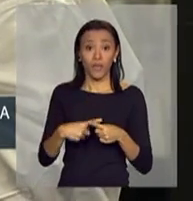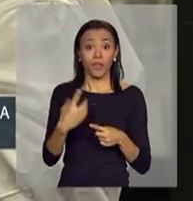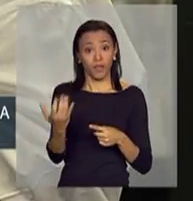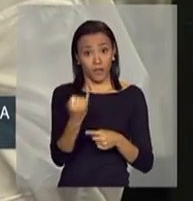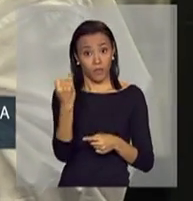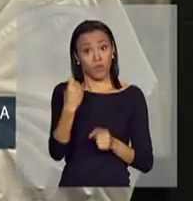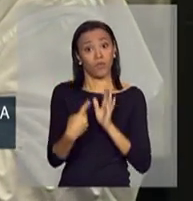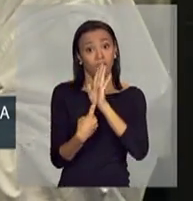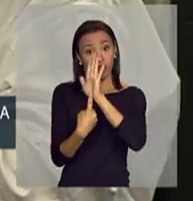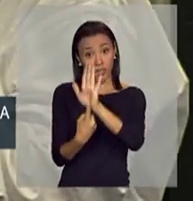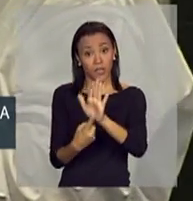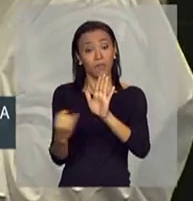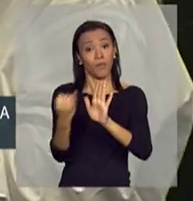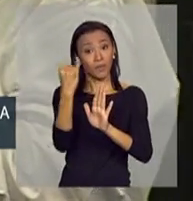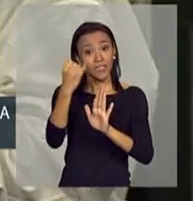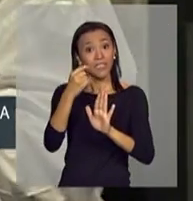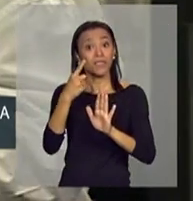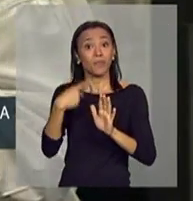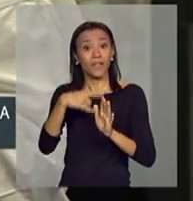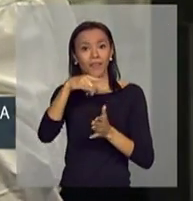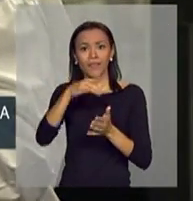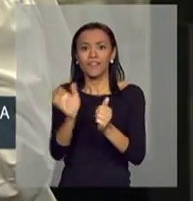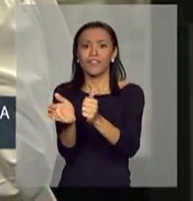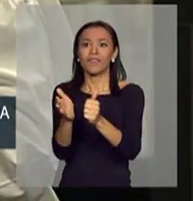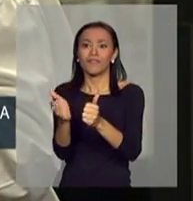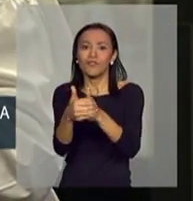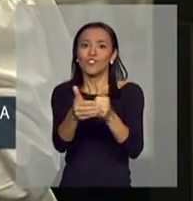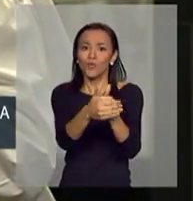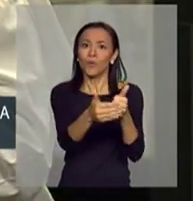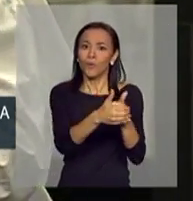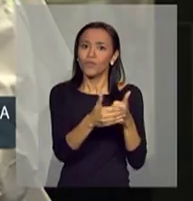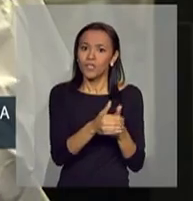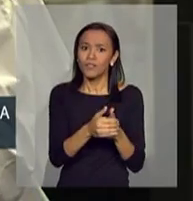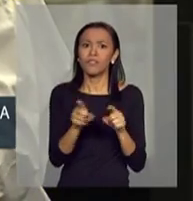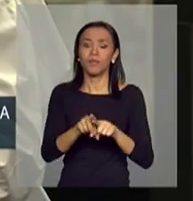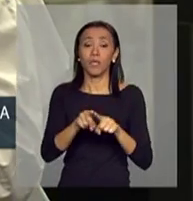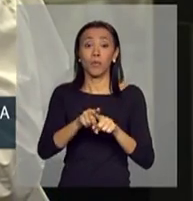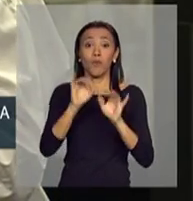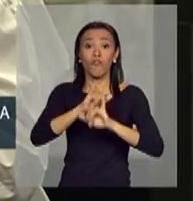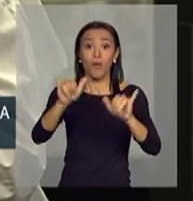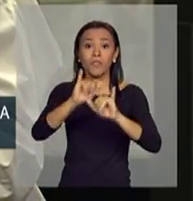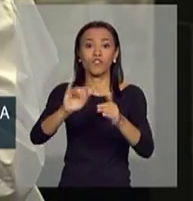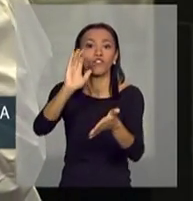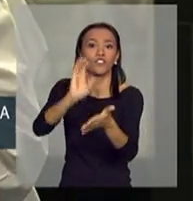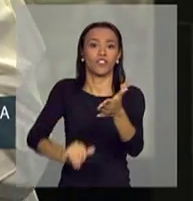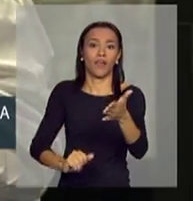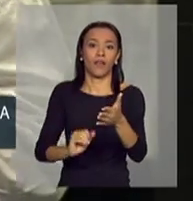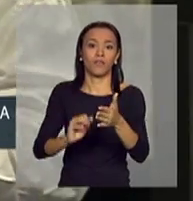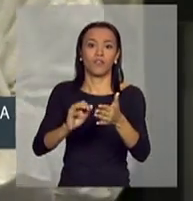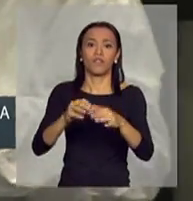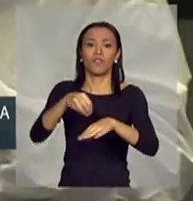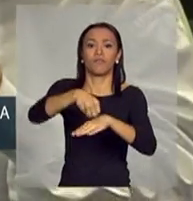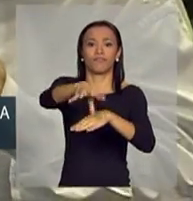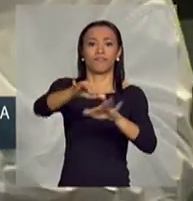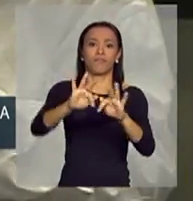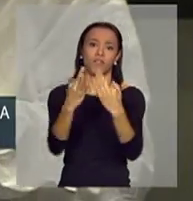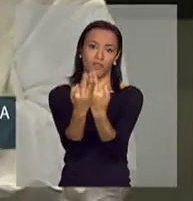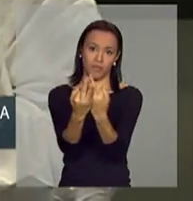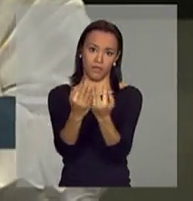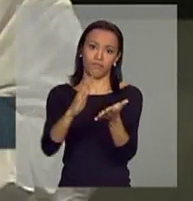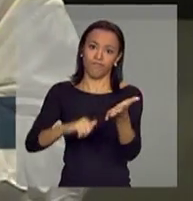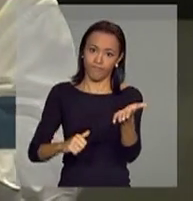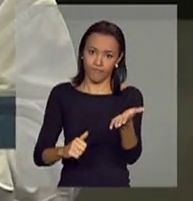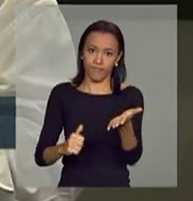importância de um documento que está sendo escondido e uma informação que foi sonegada das famílias. Tá? Então, foi nesse sentido que eu